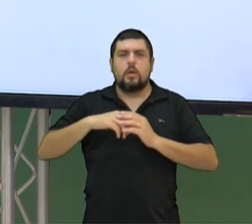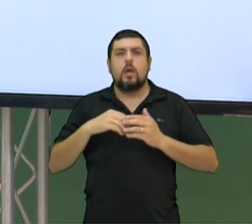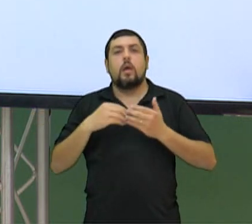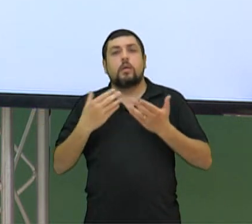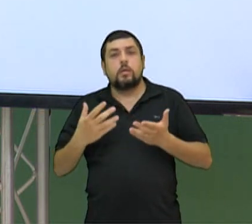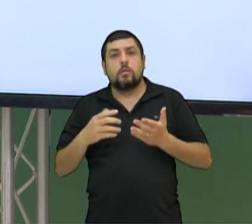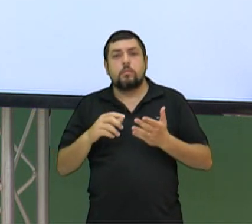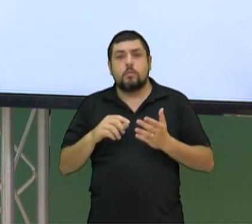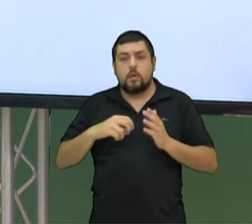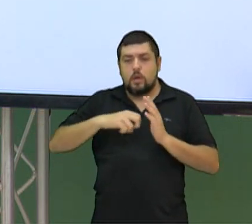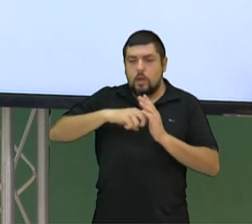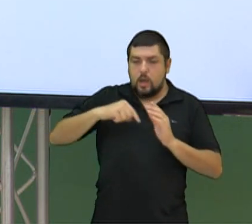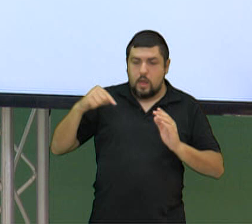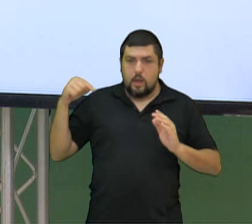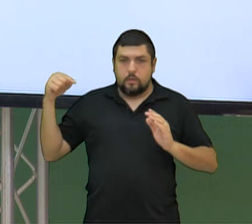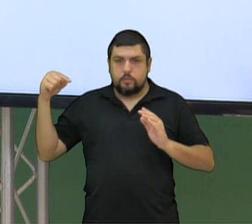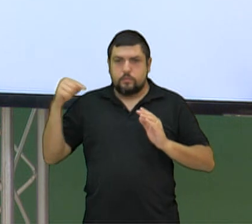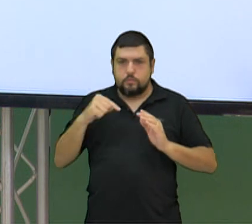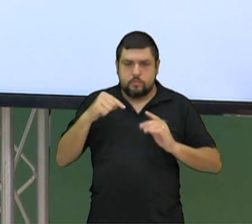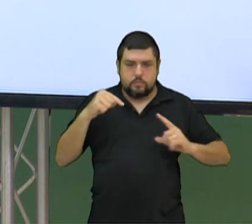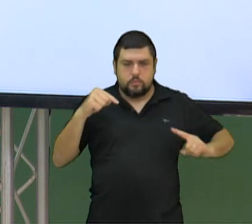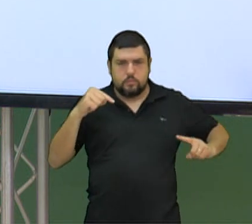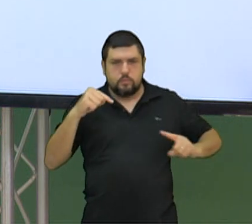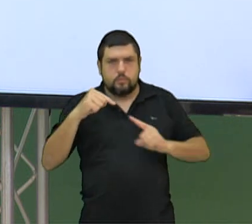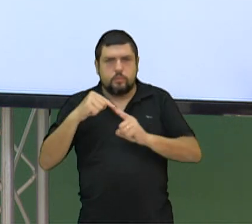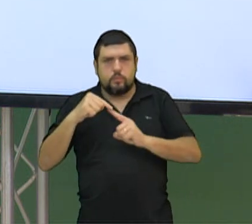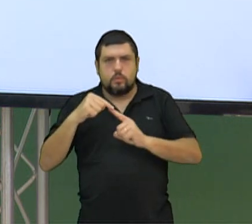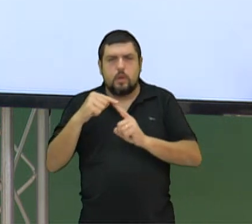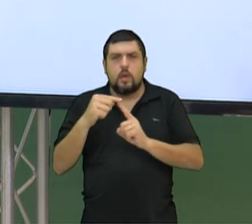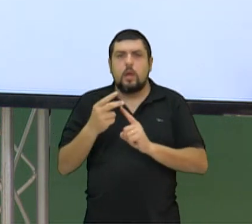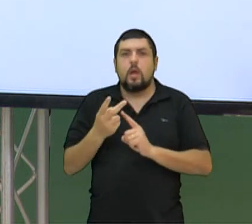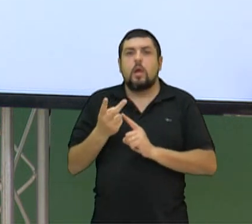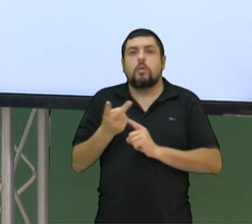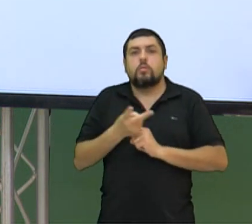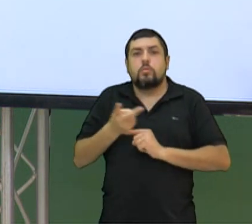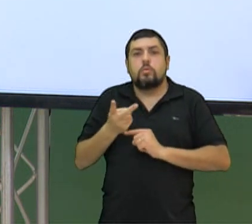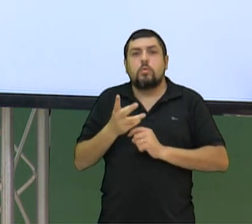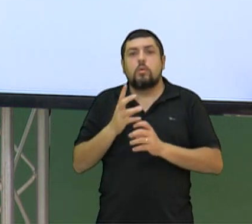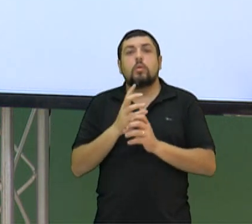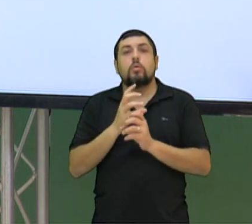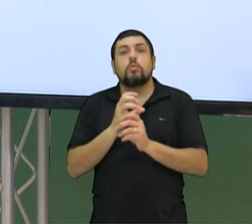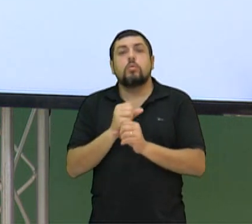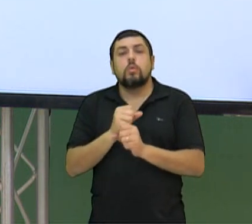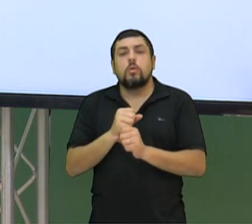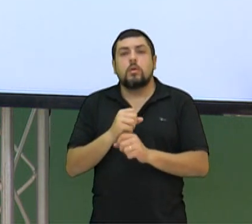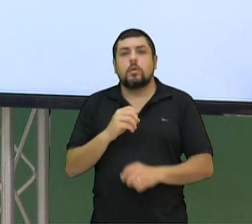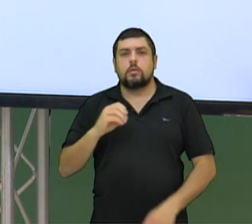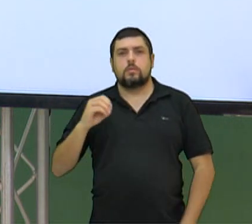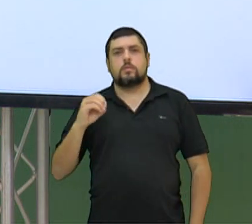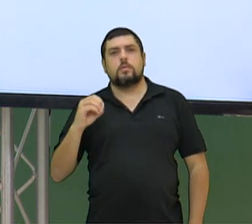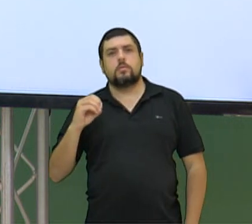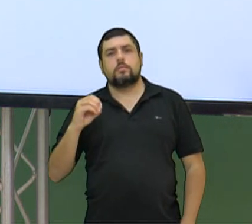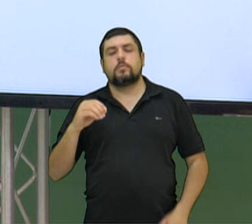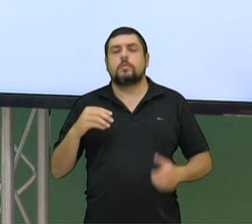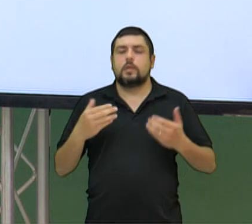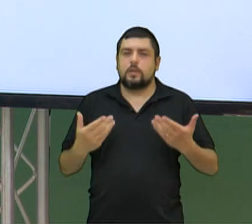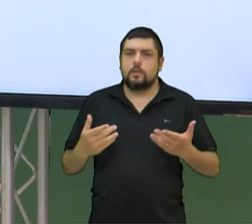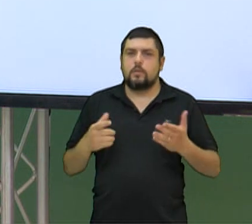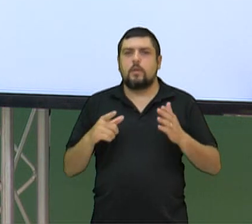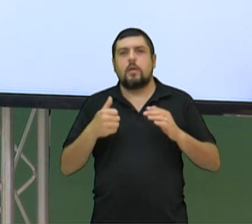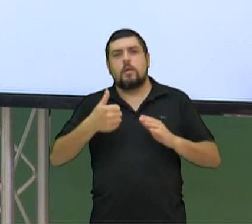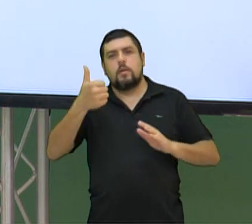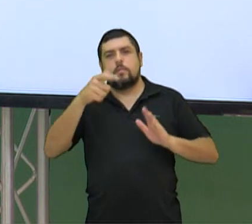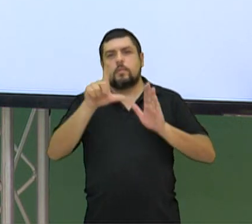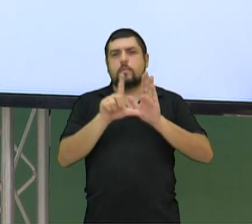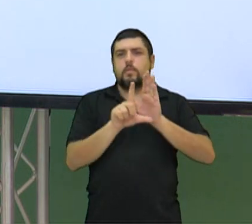de forças que atuam sobre o veículo é zero, correto? E aí, nesse caso, está fazendo com que a primeira lei de Newton atue, certo?